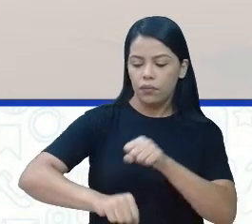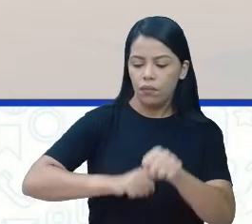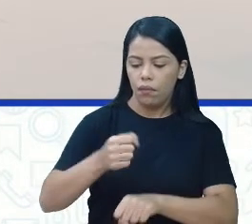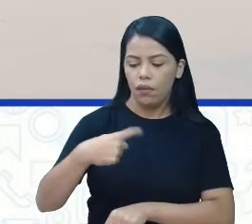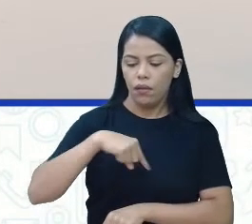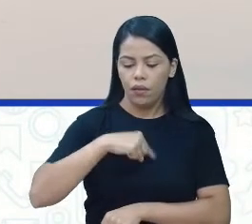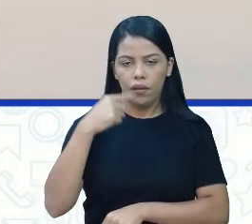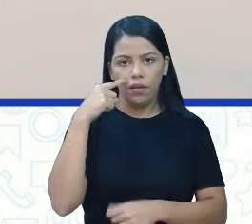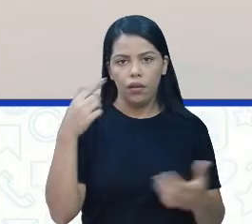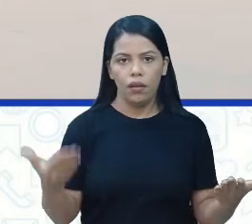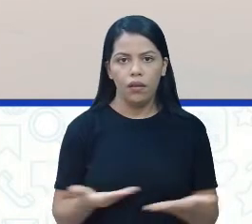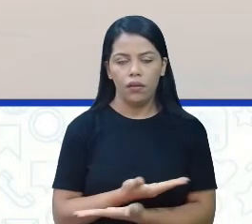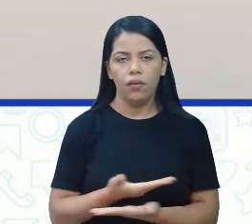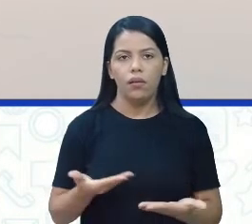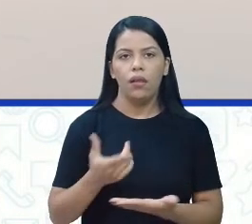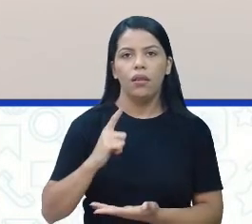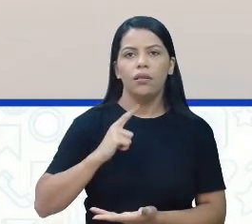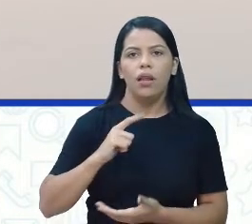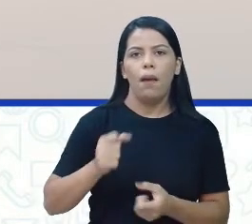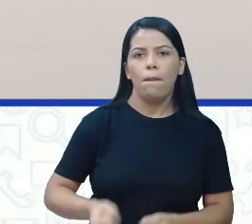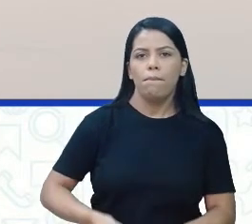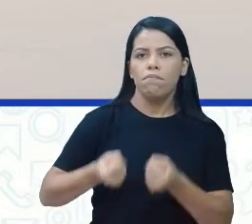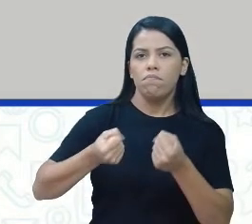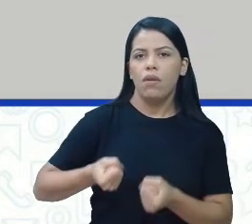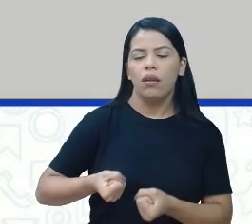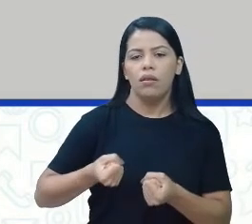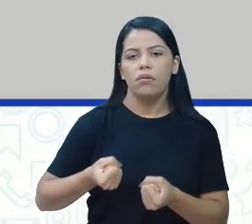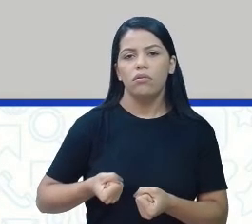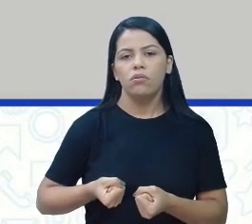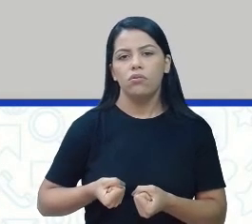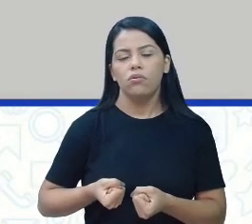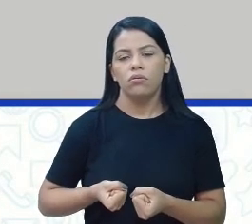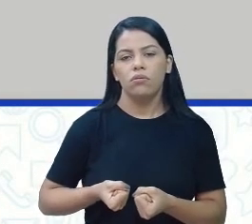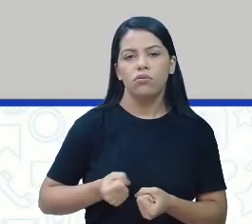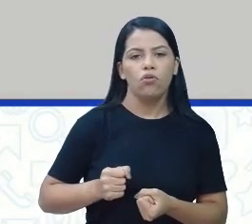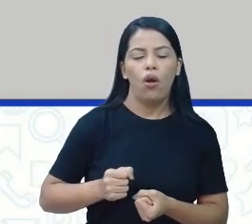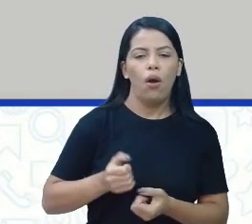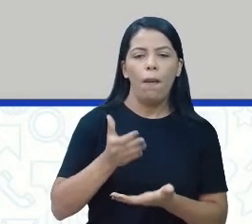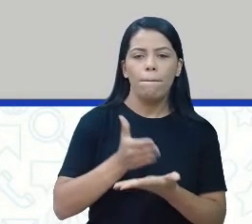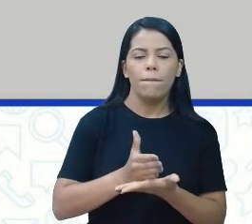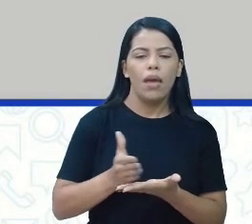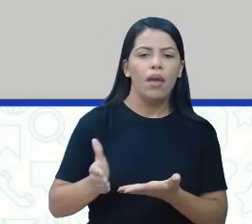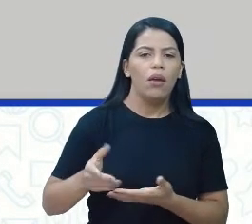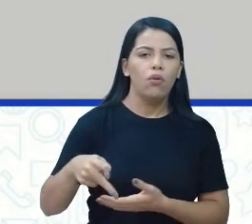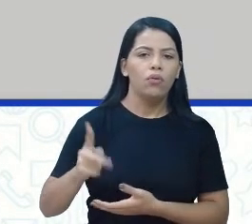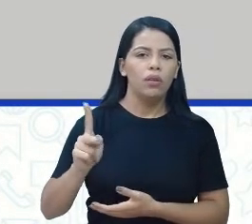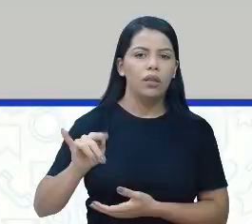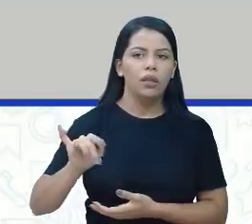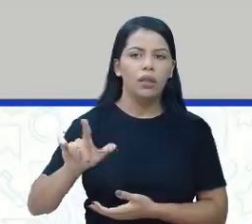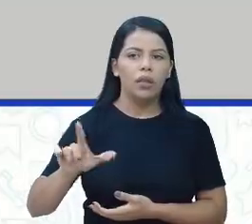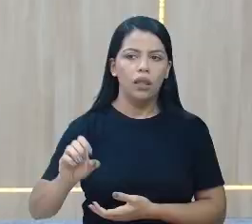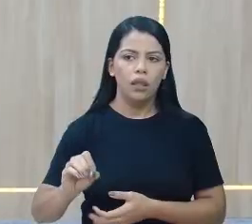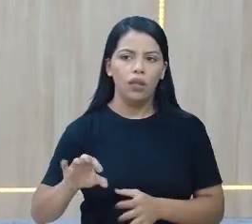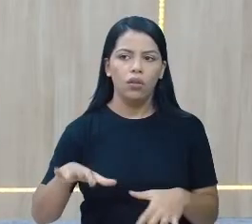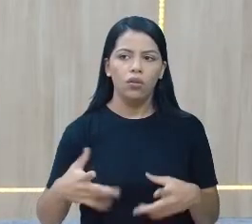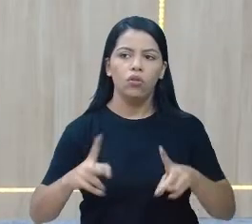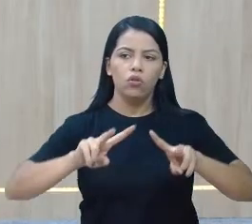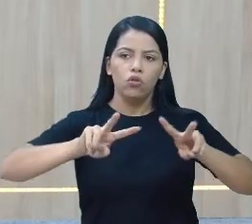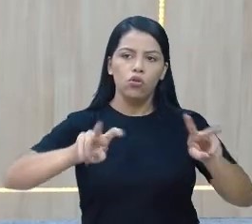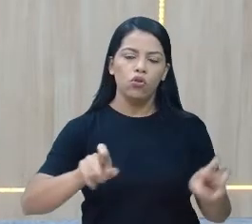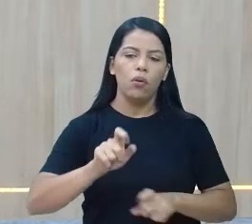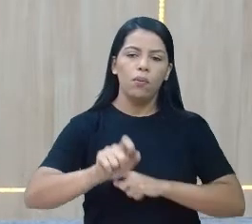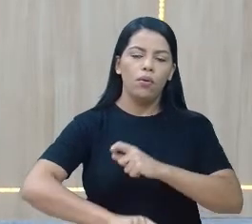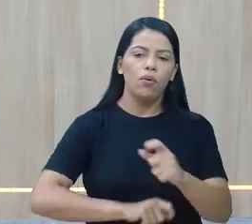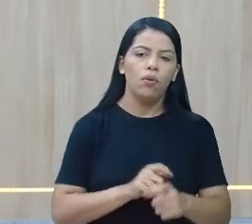hoje. A bicicleta hoje que pesa meio quilo, tu imagina? Então, porque a questão do balão, professor, ficava muito solto, né? Era mais pela questão